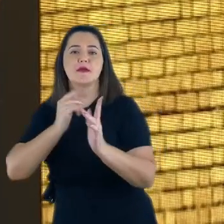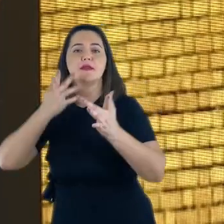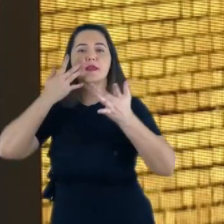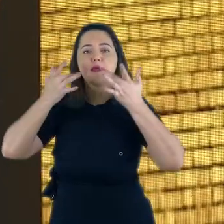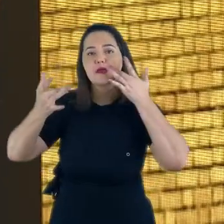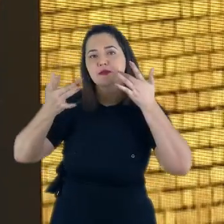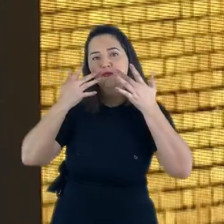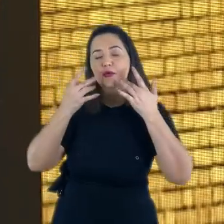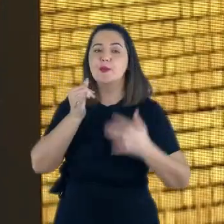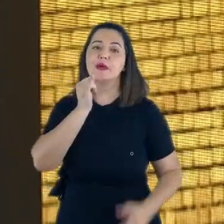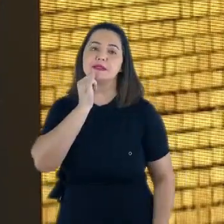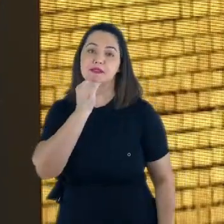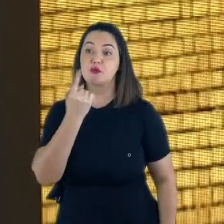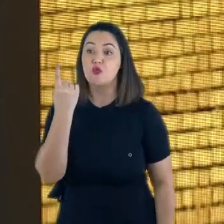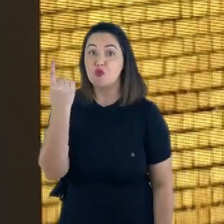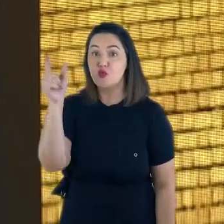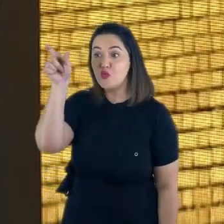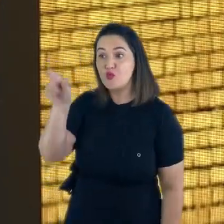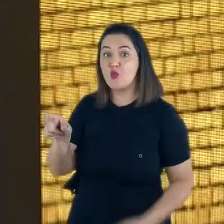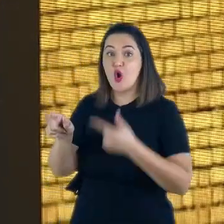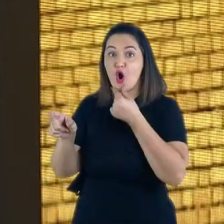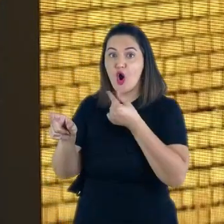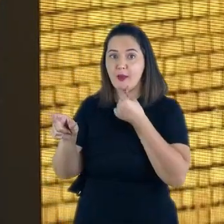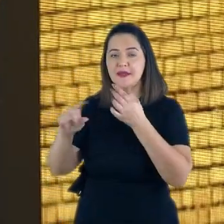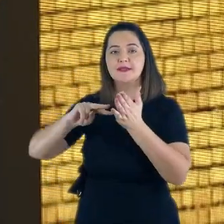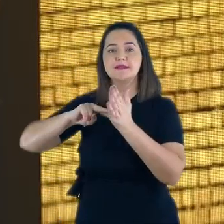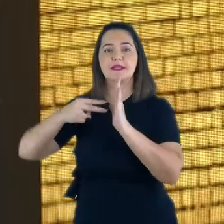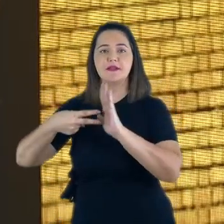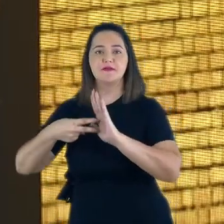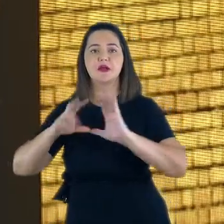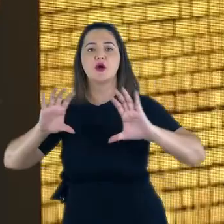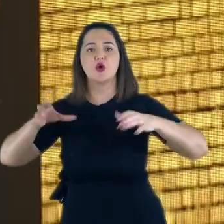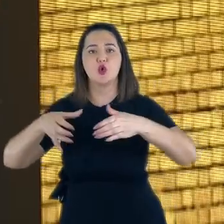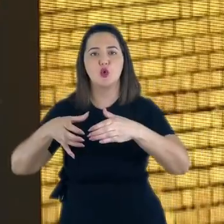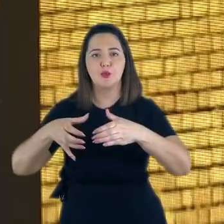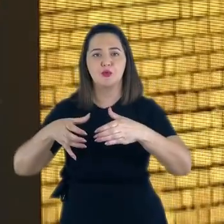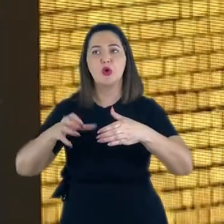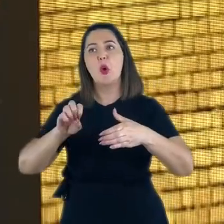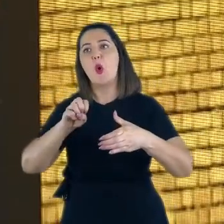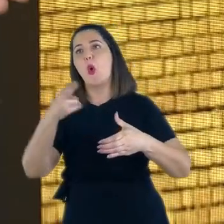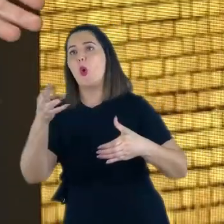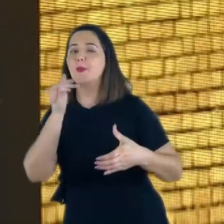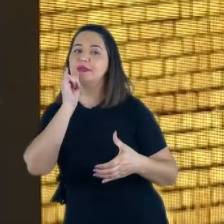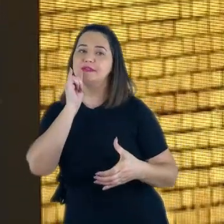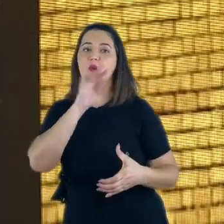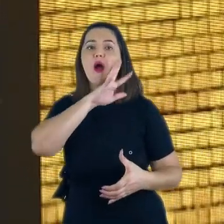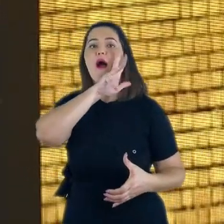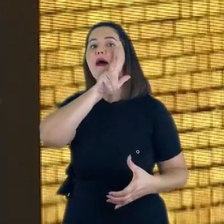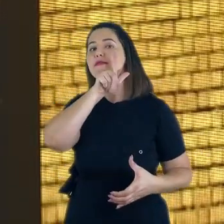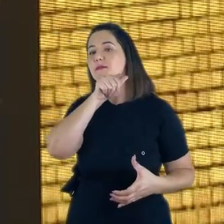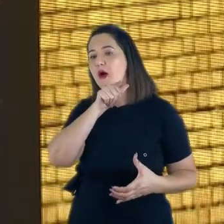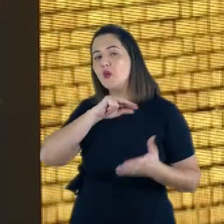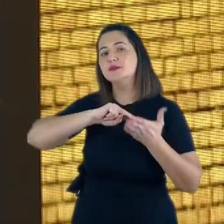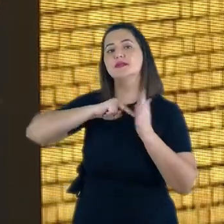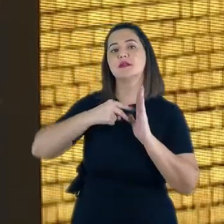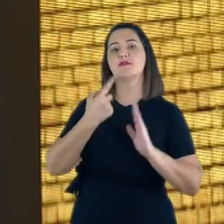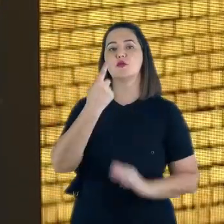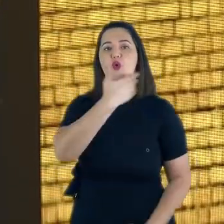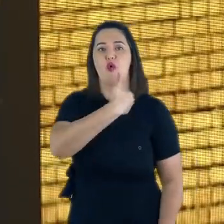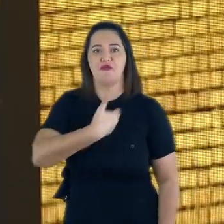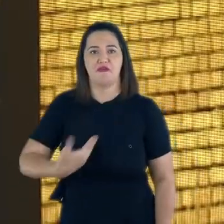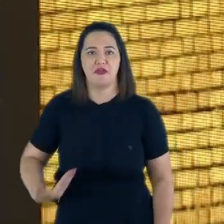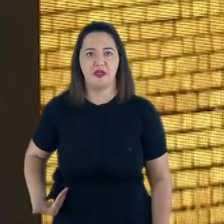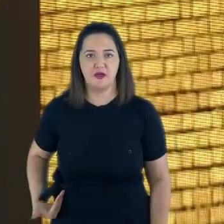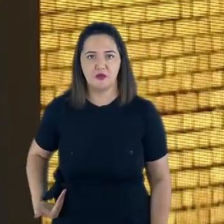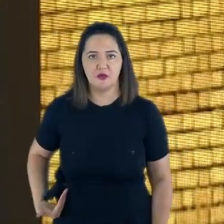homem representa uma comunidade, uma besta selvagem, um animal representa um grande império e um dia